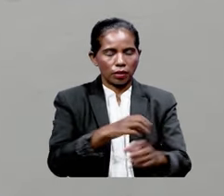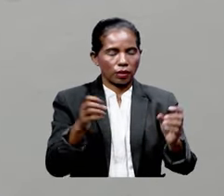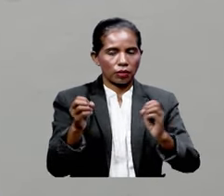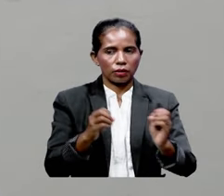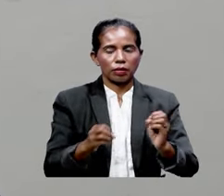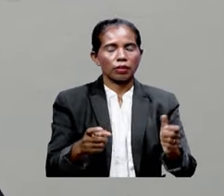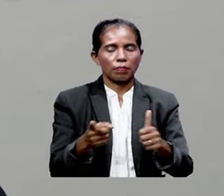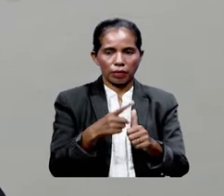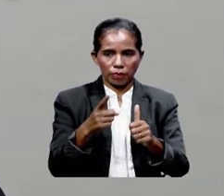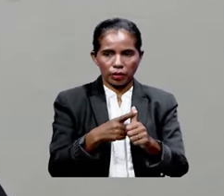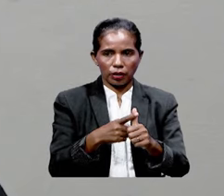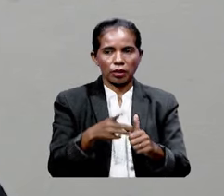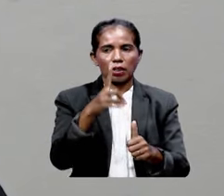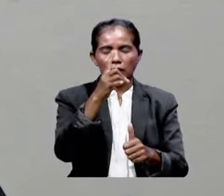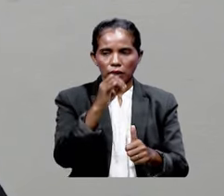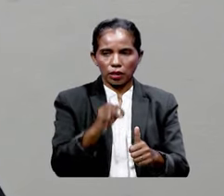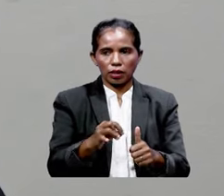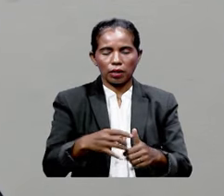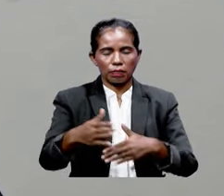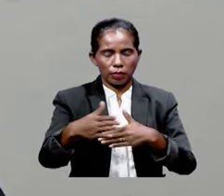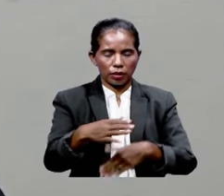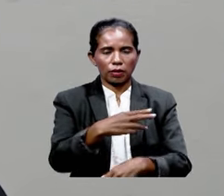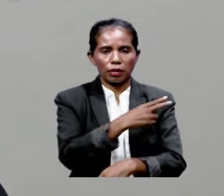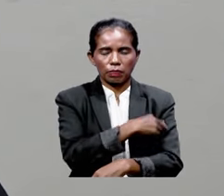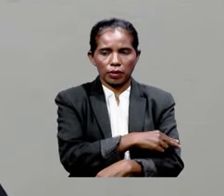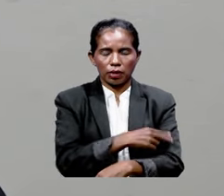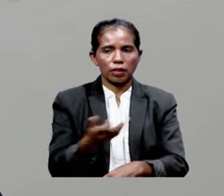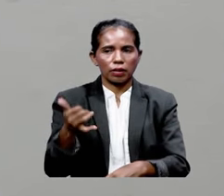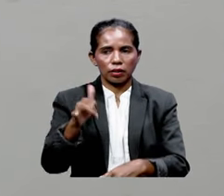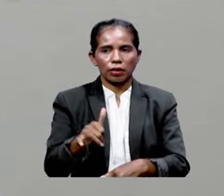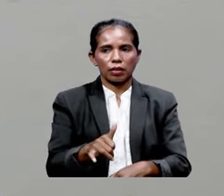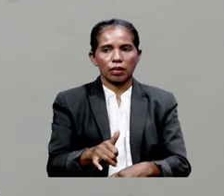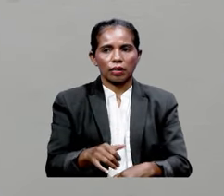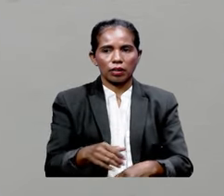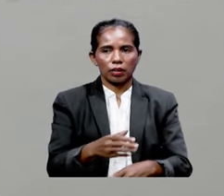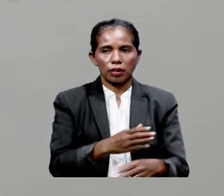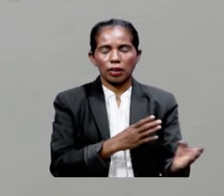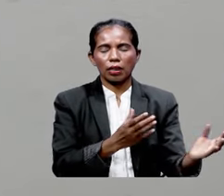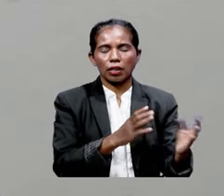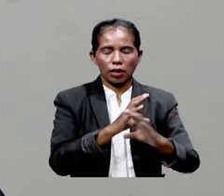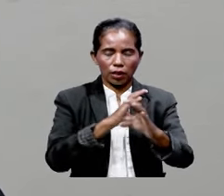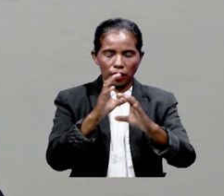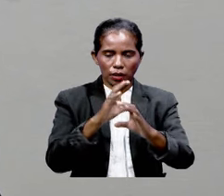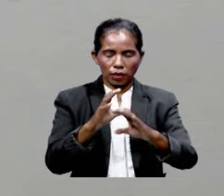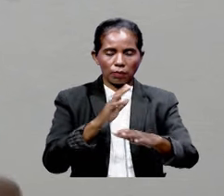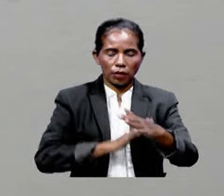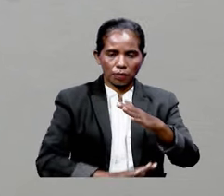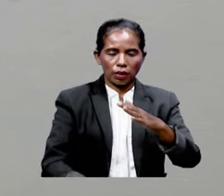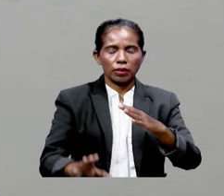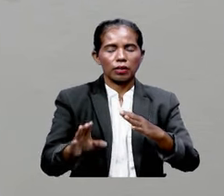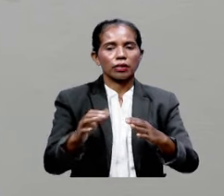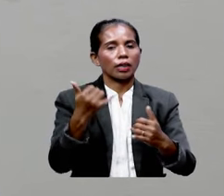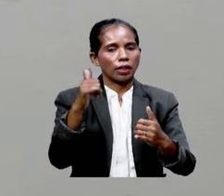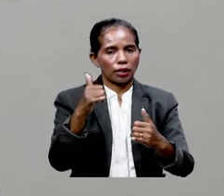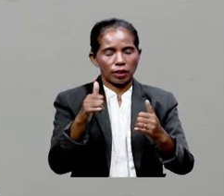acontecimento primeiro iha dili lara ne besik facilidade saúde ne tus quando sai taxi a ambulância bele parto si ambulância lara ou taxi